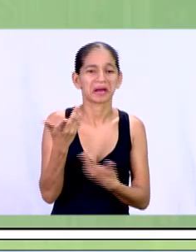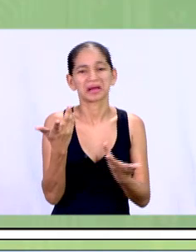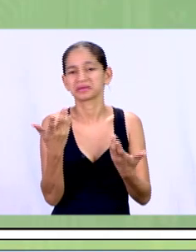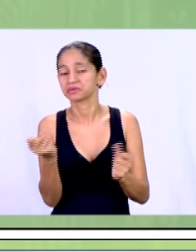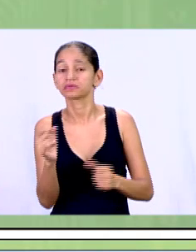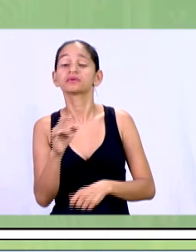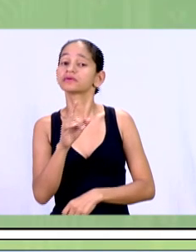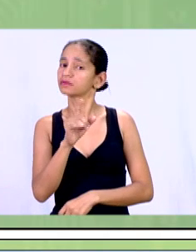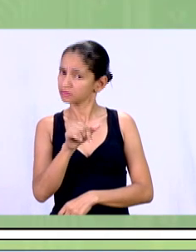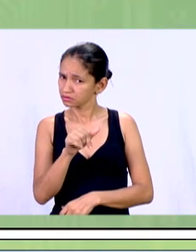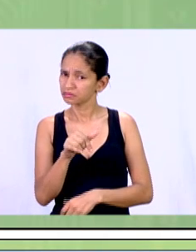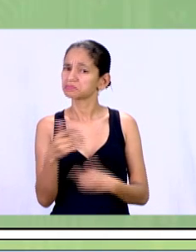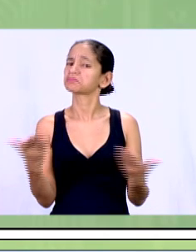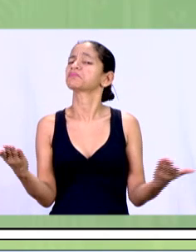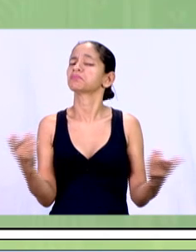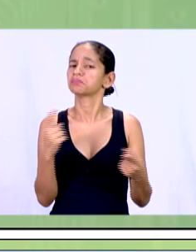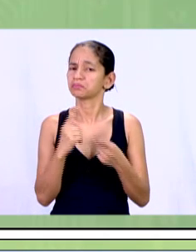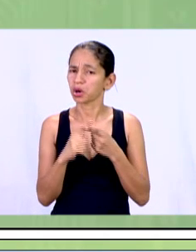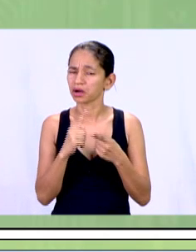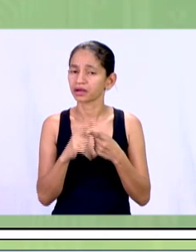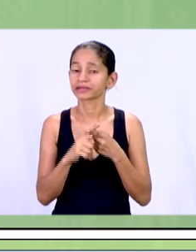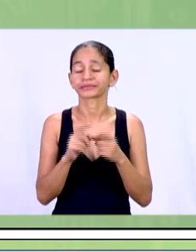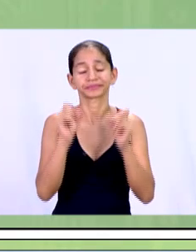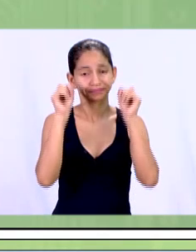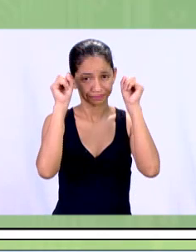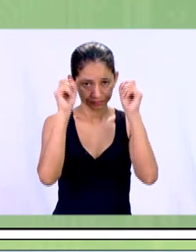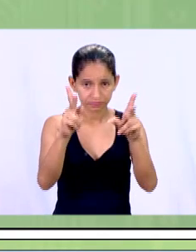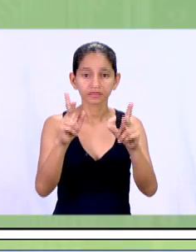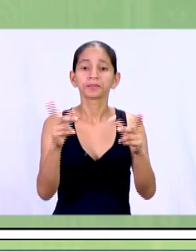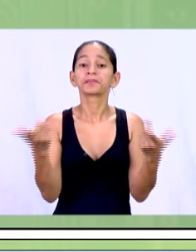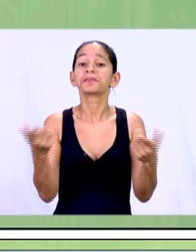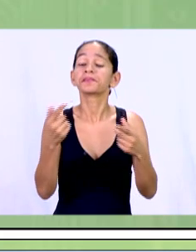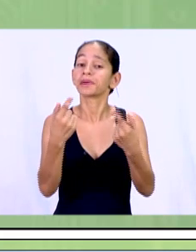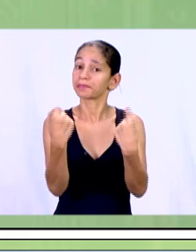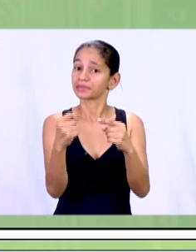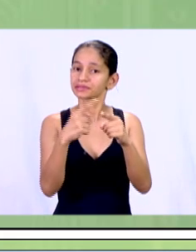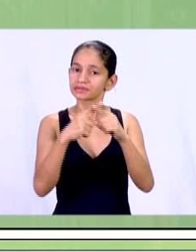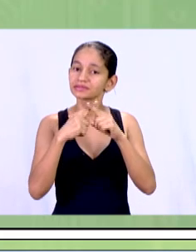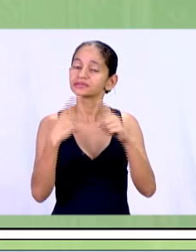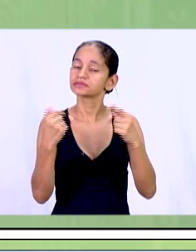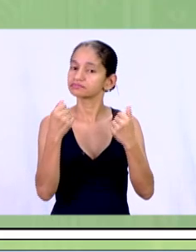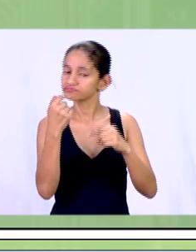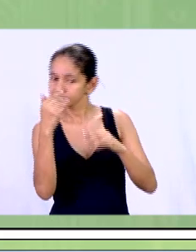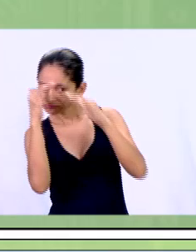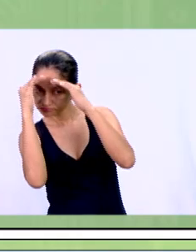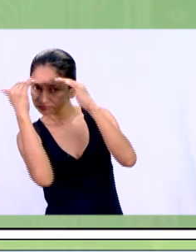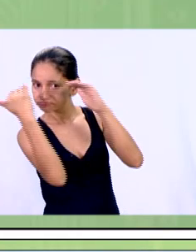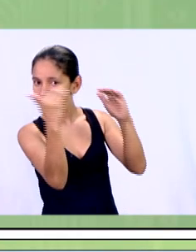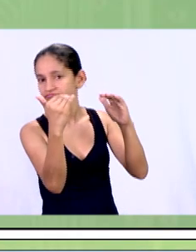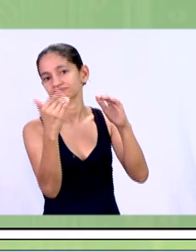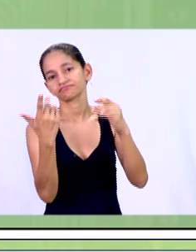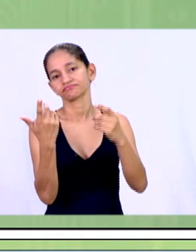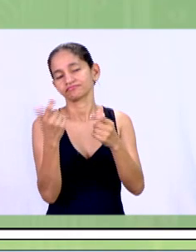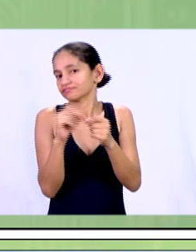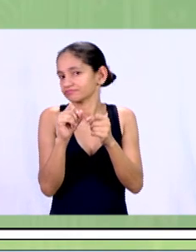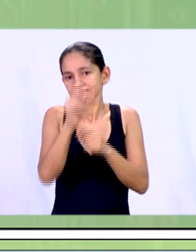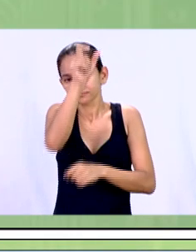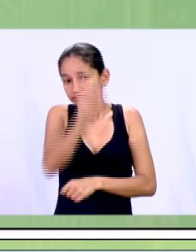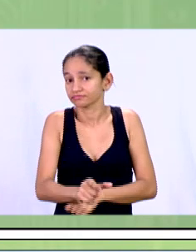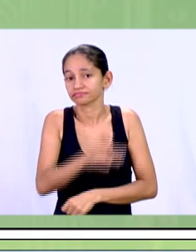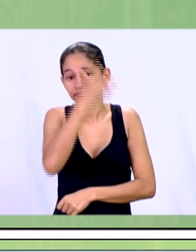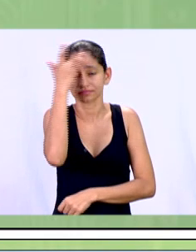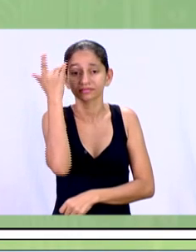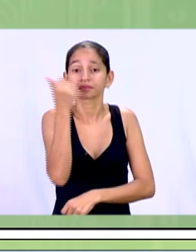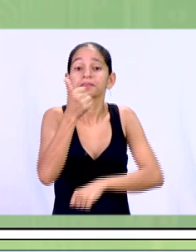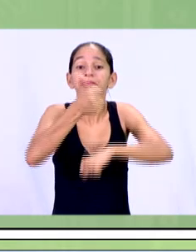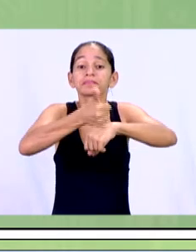aceito a conduta religiosa dele. Tudo bem, mas você tem que respeitar essa pessoa. Por quê? Porque